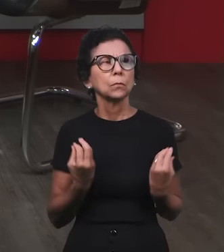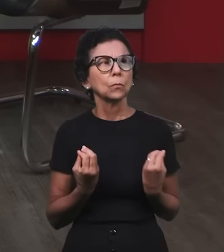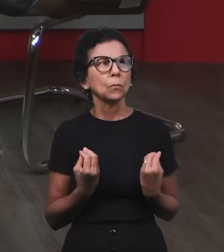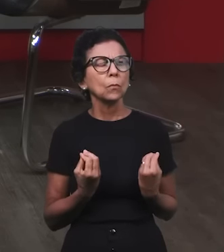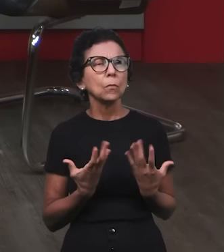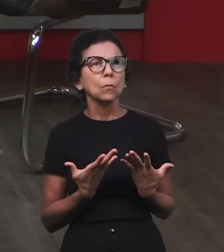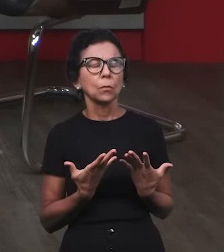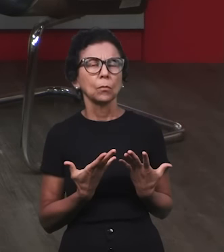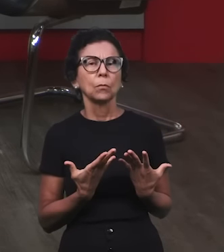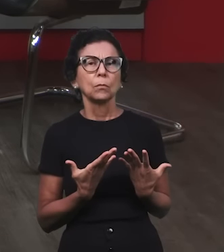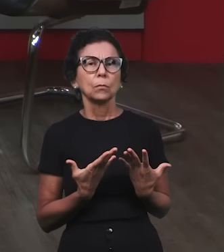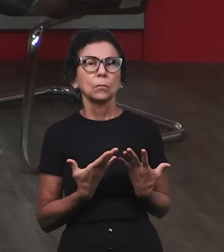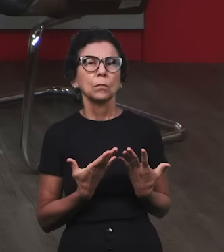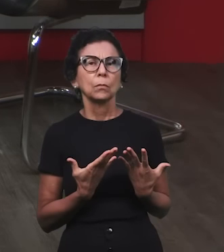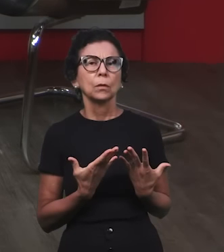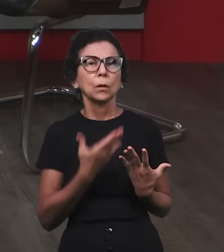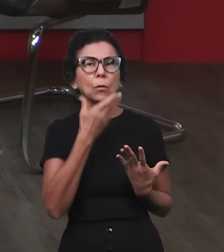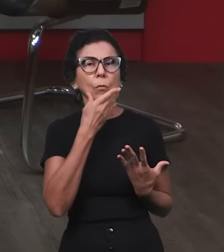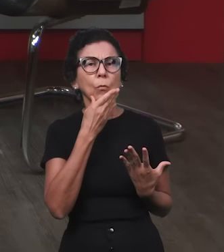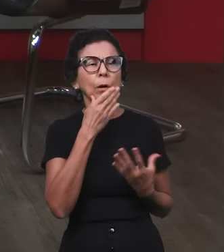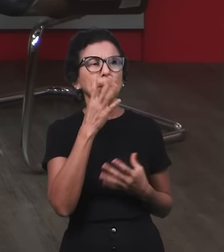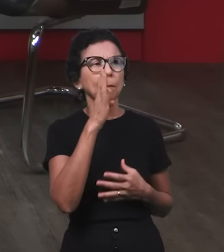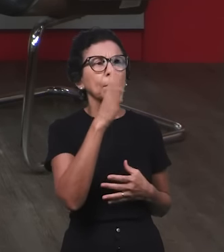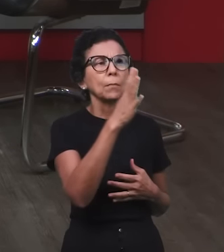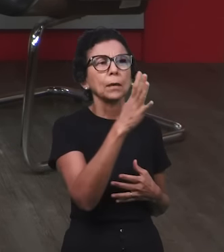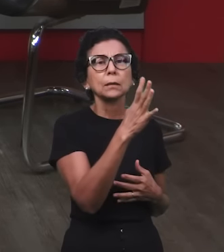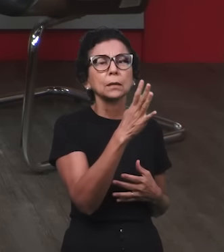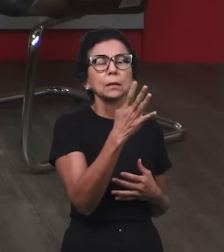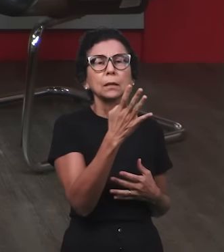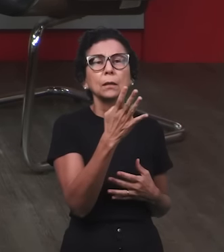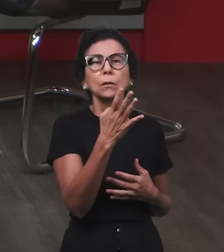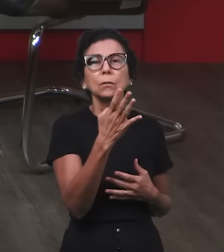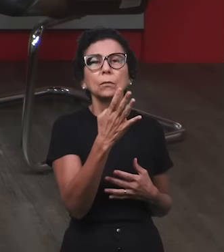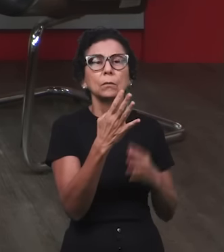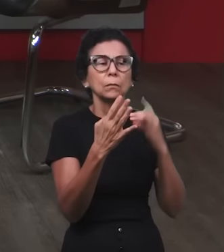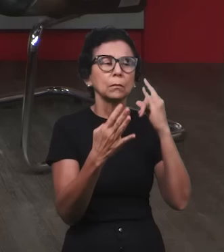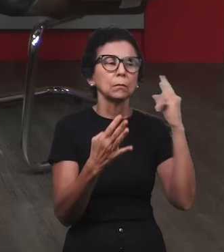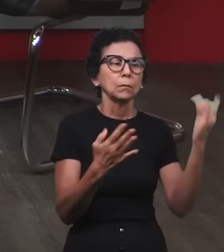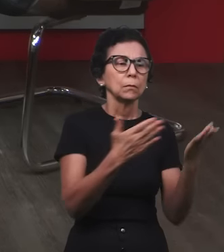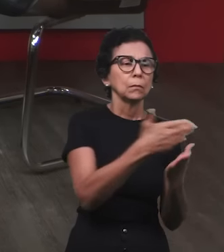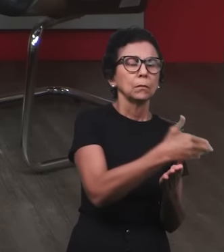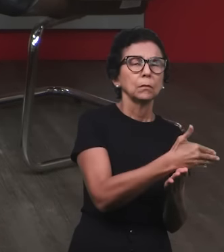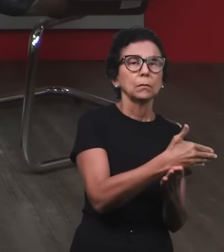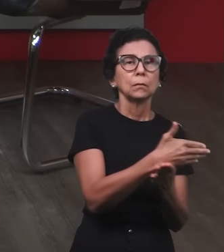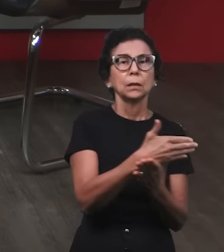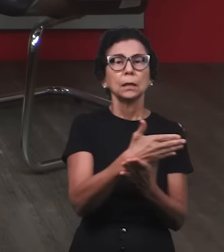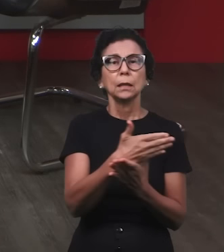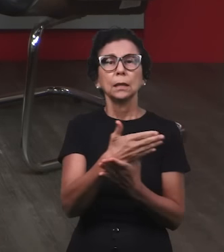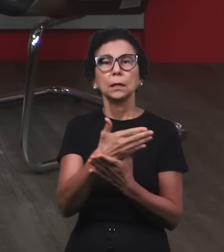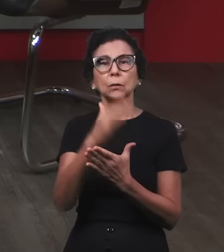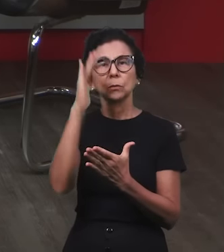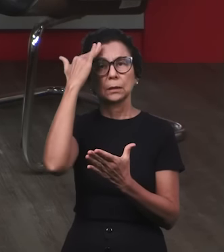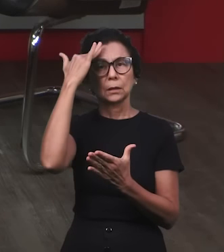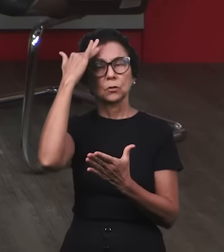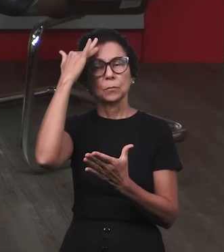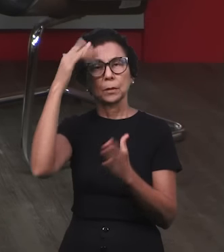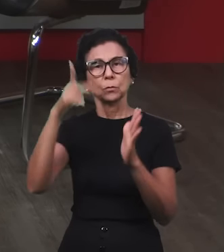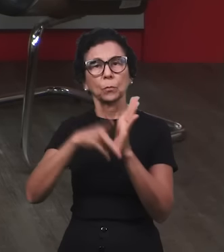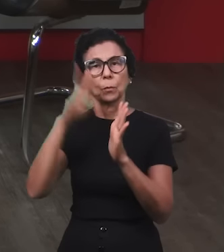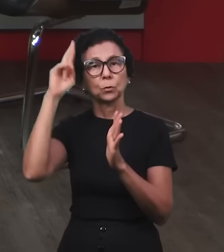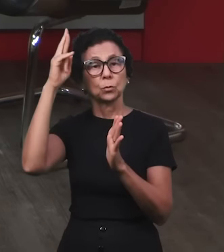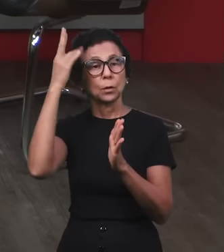falar o que Balaão falou e depois ele perder tudo? Ele começou perdendo o discernimento no momento em que